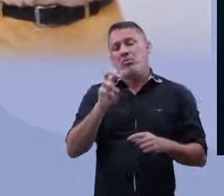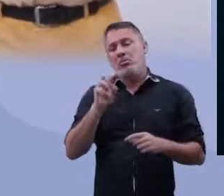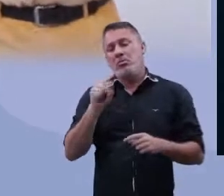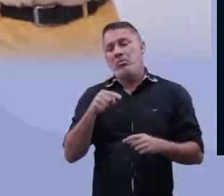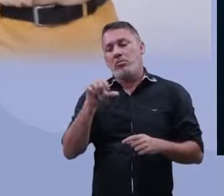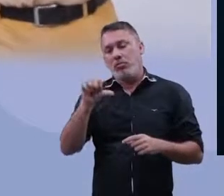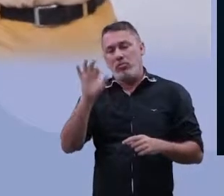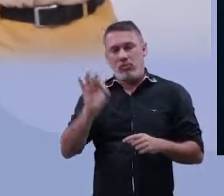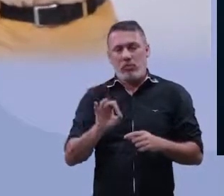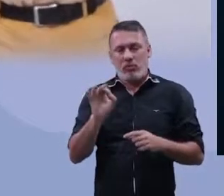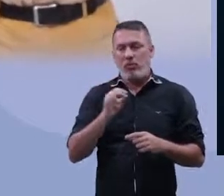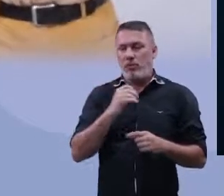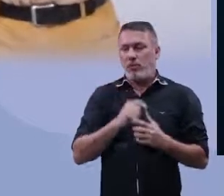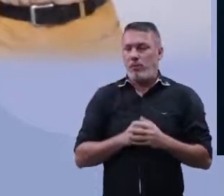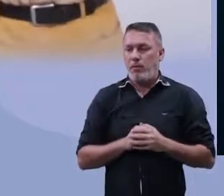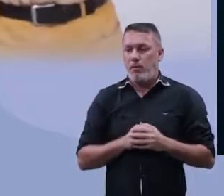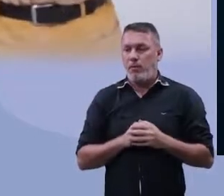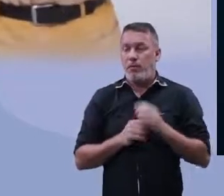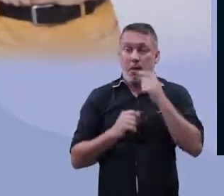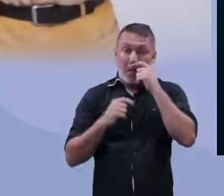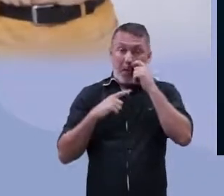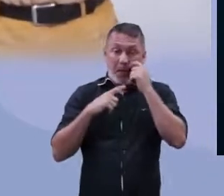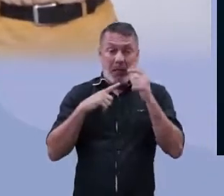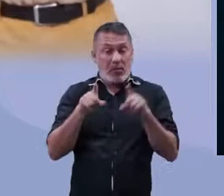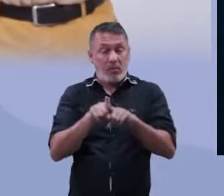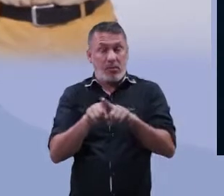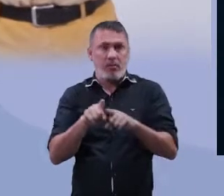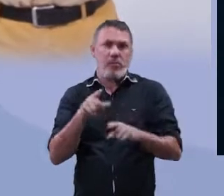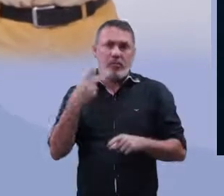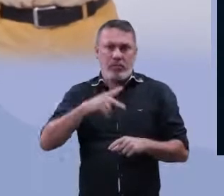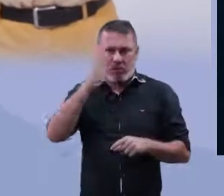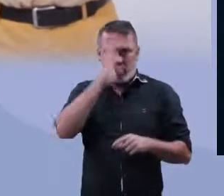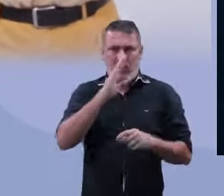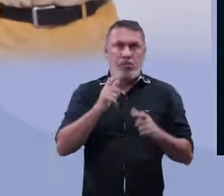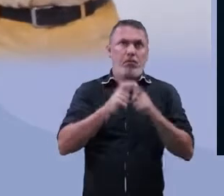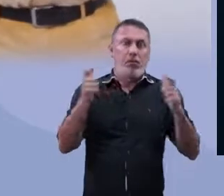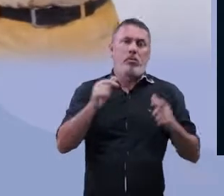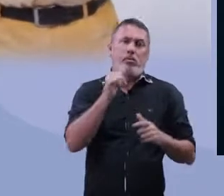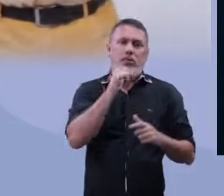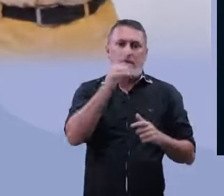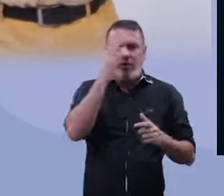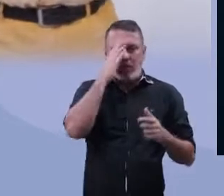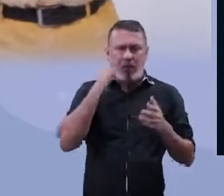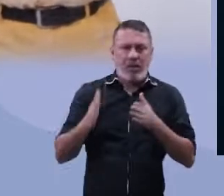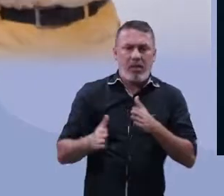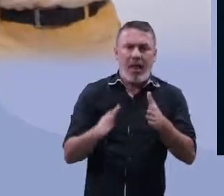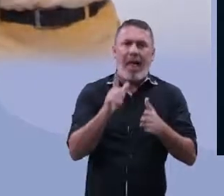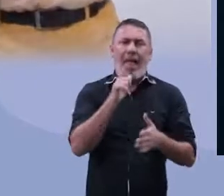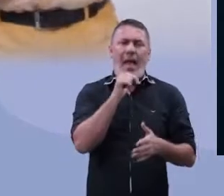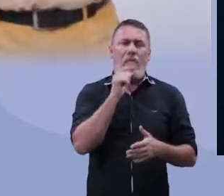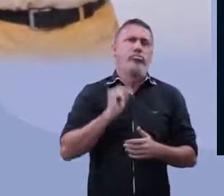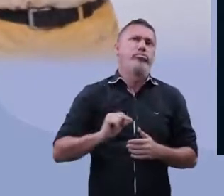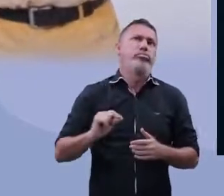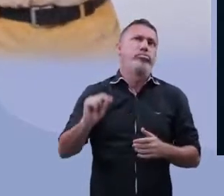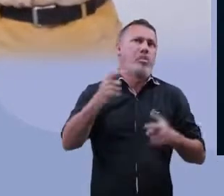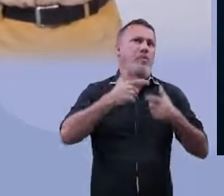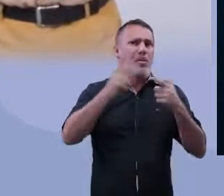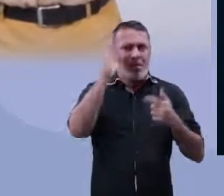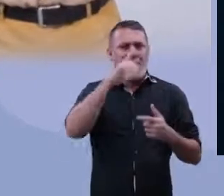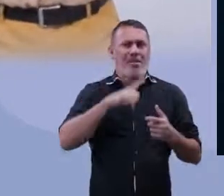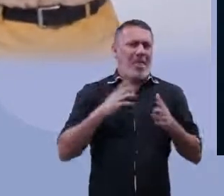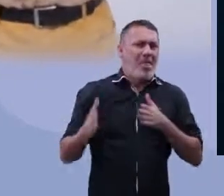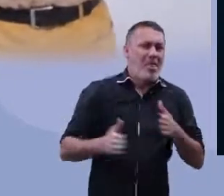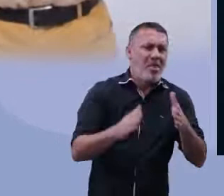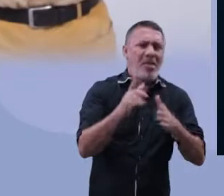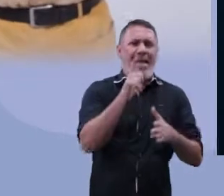ter recursos abundantes em território brasileiro, como a água, ou seja, a energia hídrica,